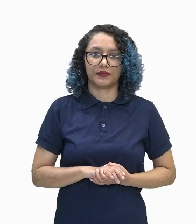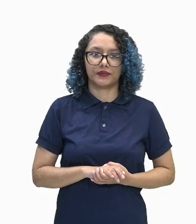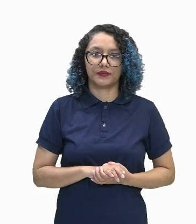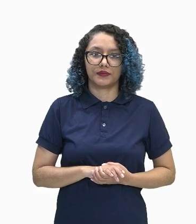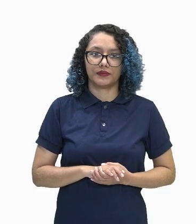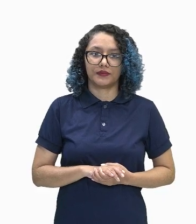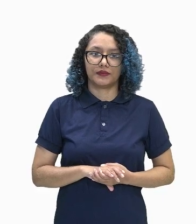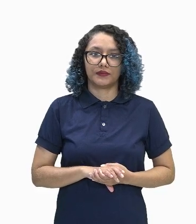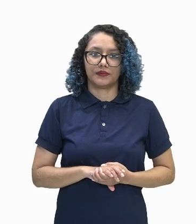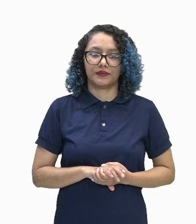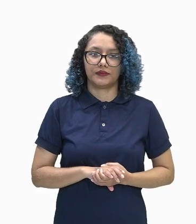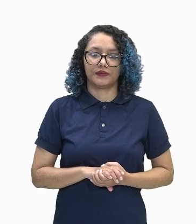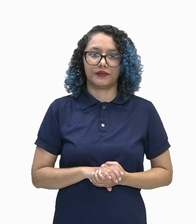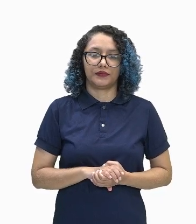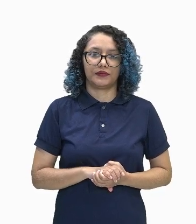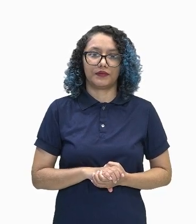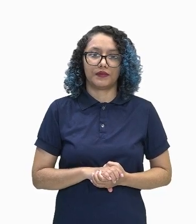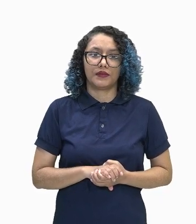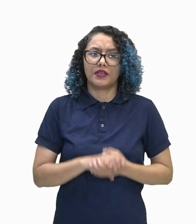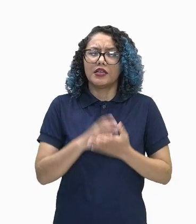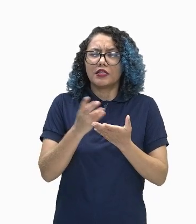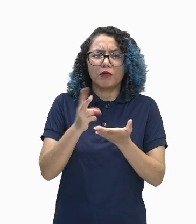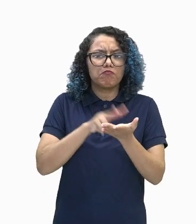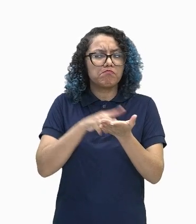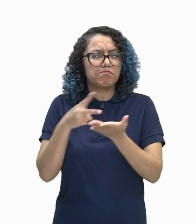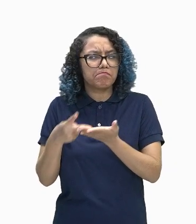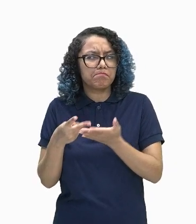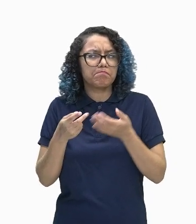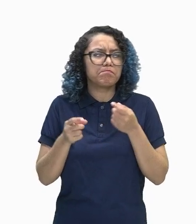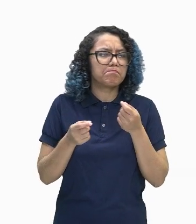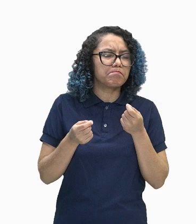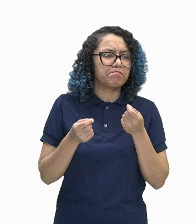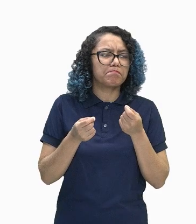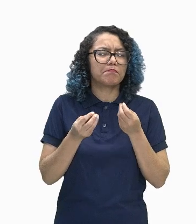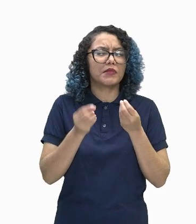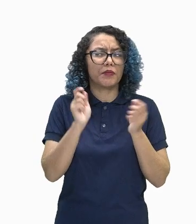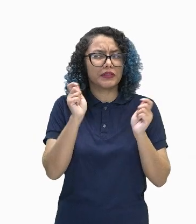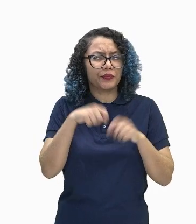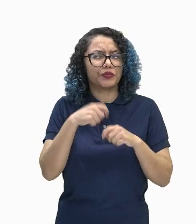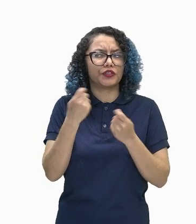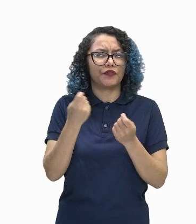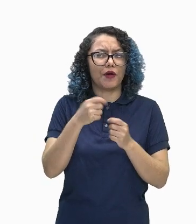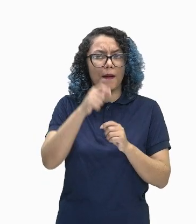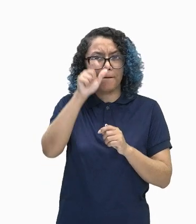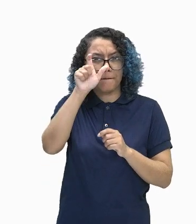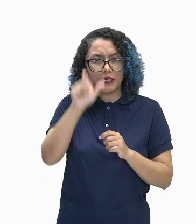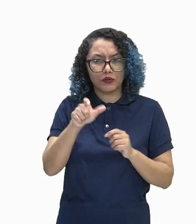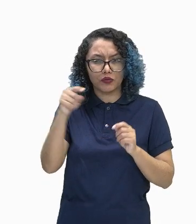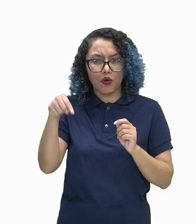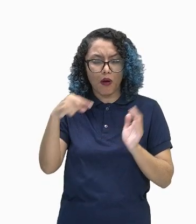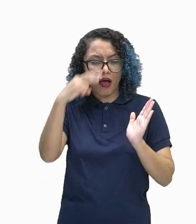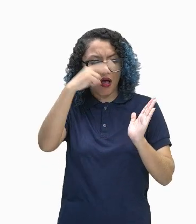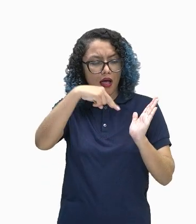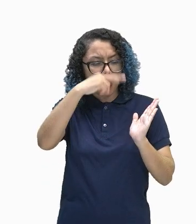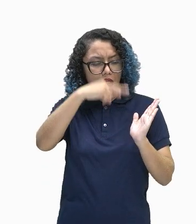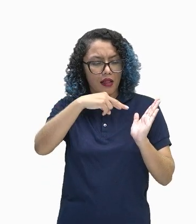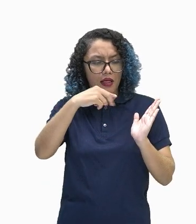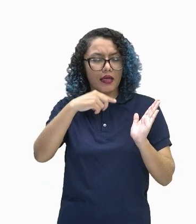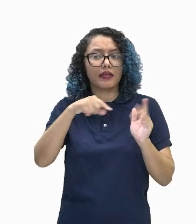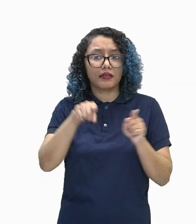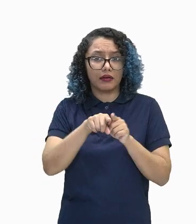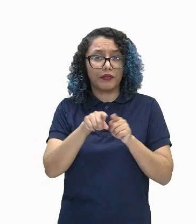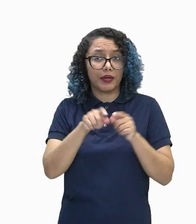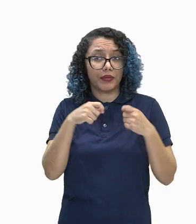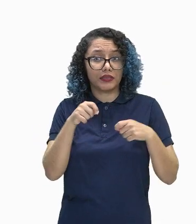descriptive detail. O que ele está dizendo aqui? Né? Que para convencer o leitor, nós temos que ter também uma resposta